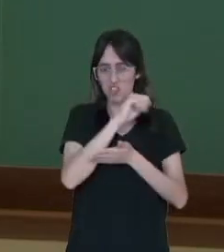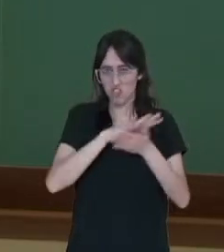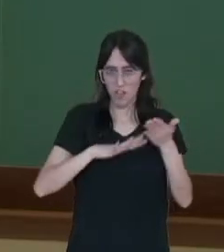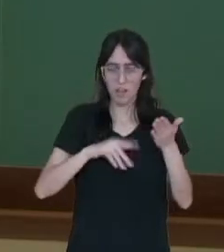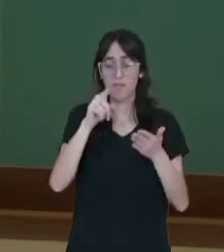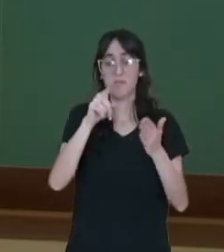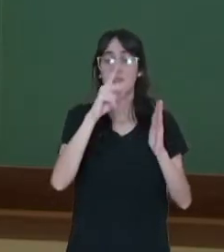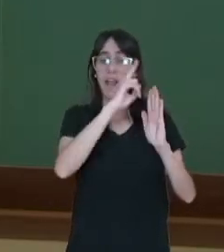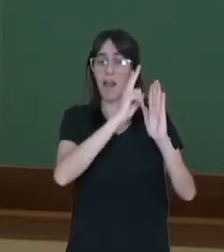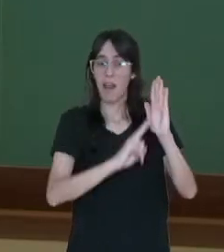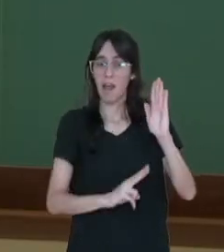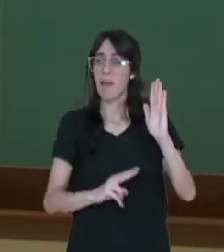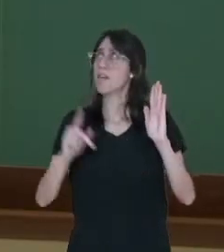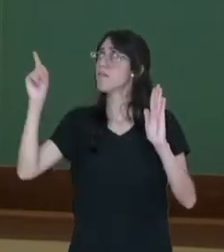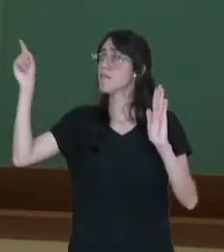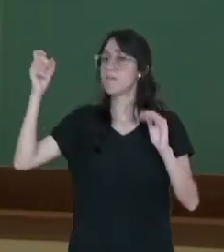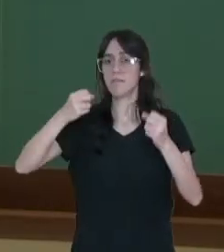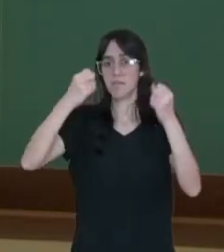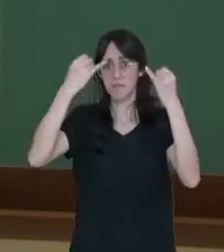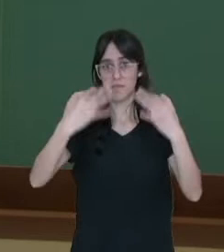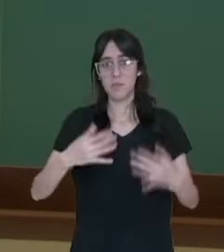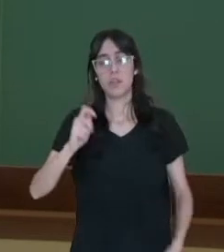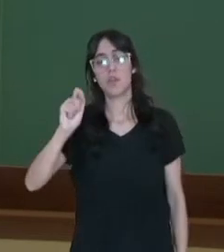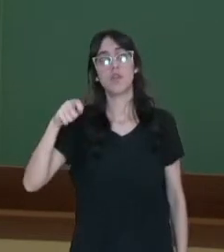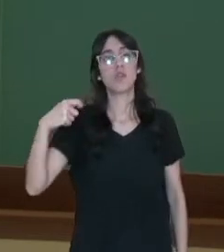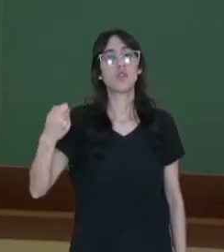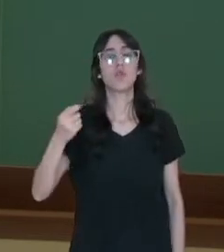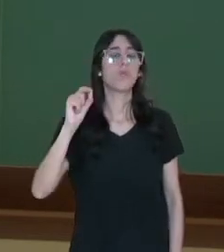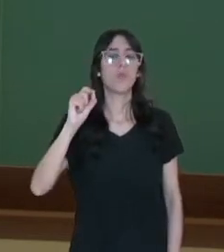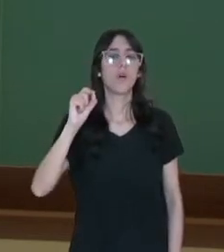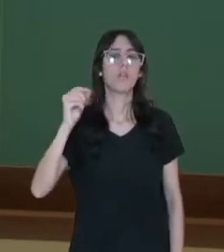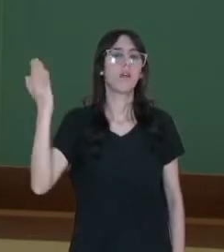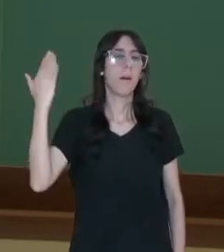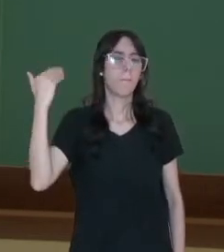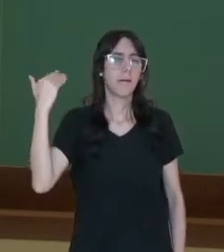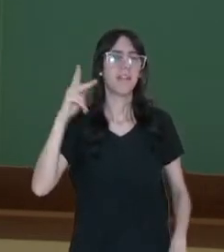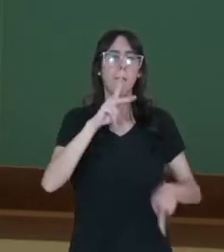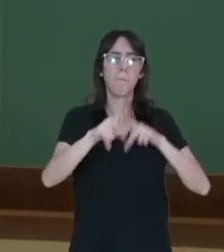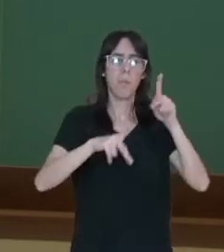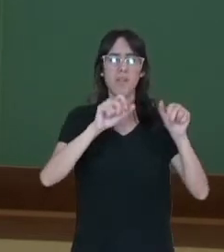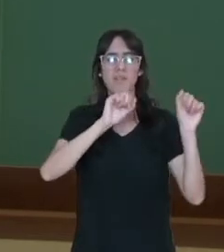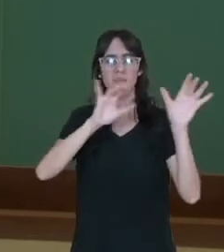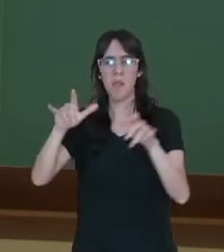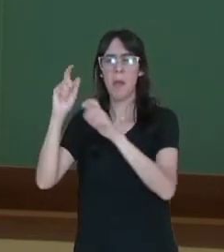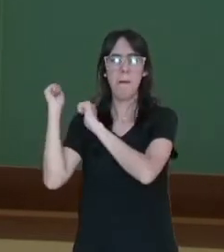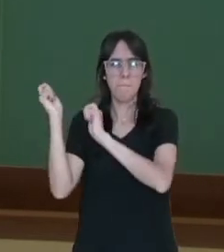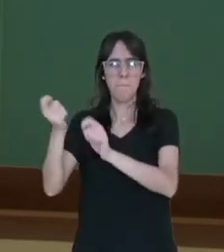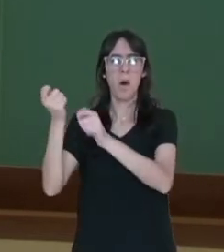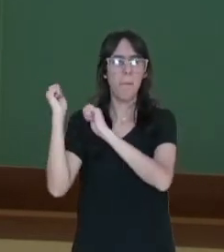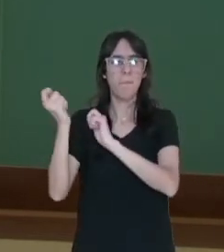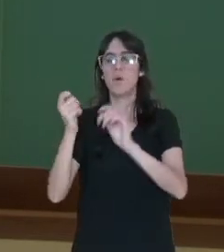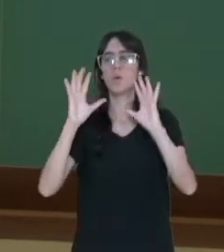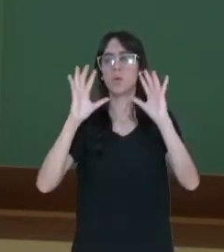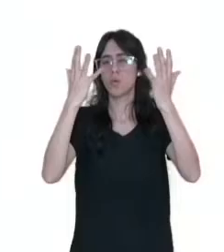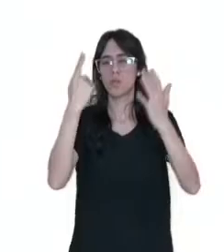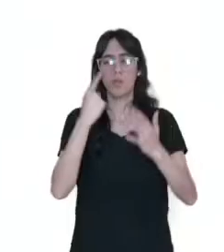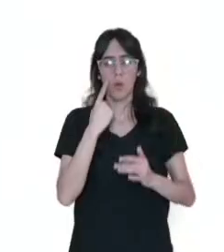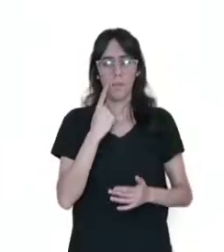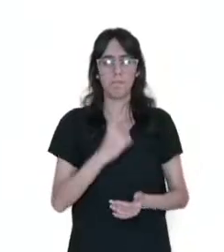leia comigo um relato sobre aí o momento, sobre a população no momento da queda do Muro de Berlim. Acompanhe a